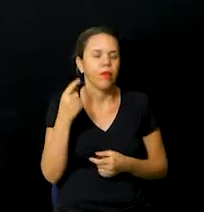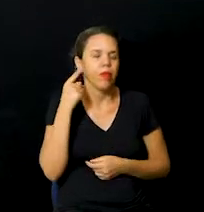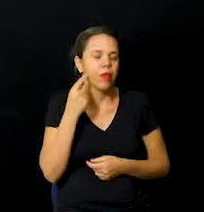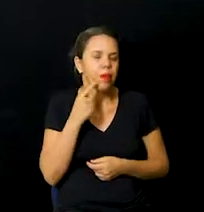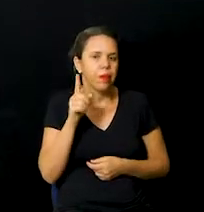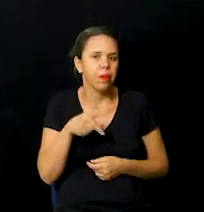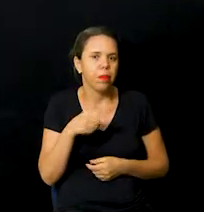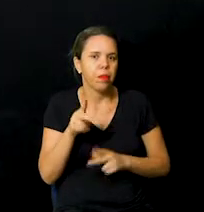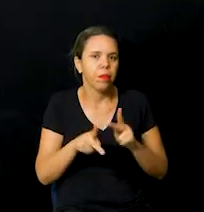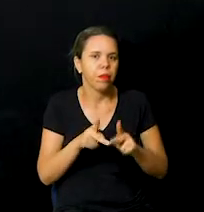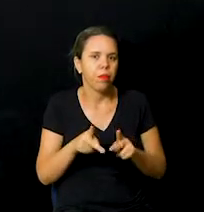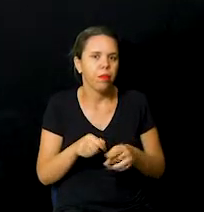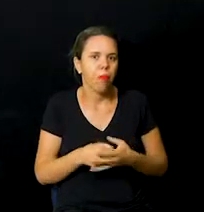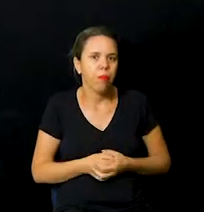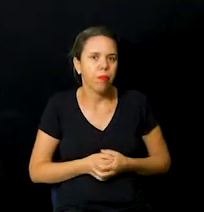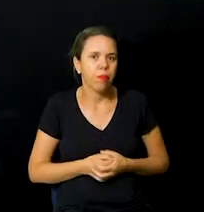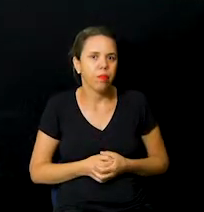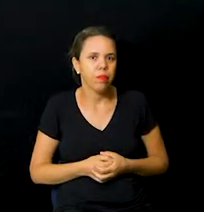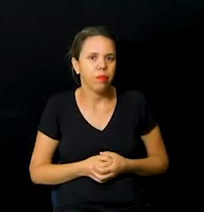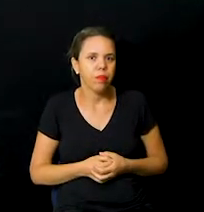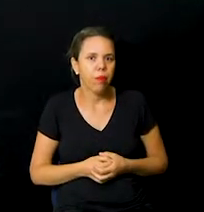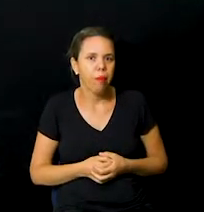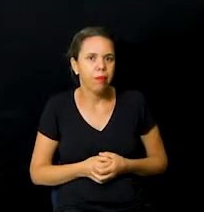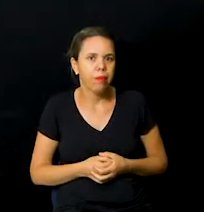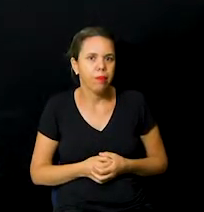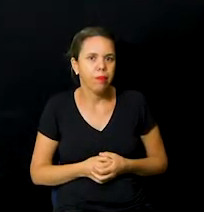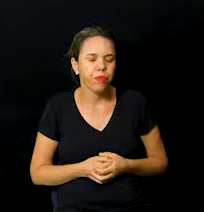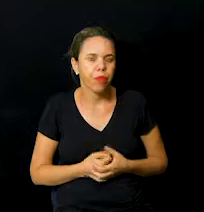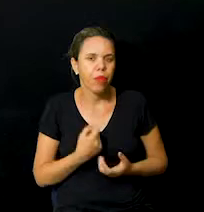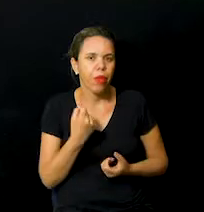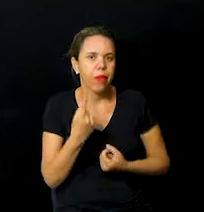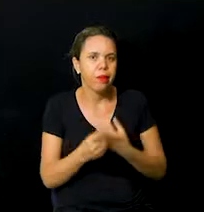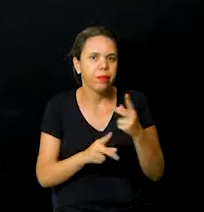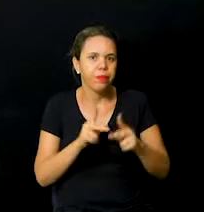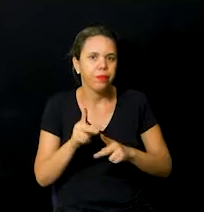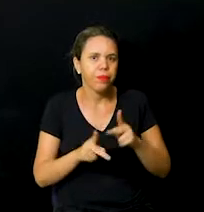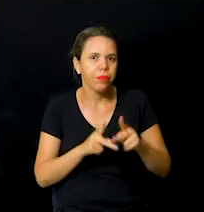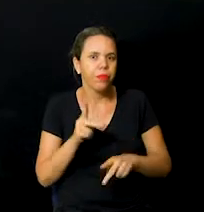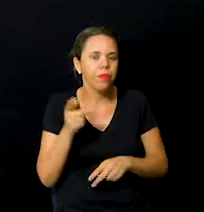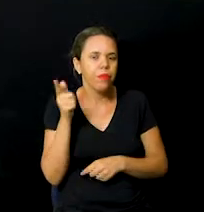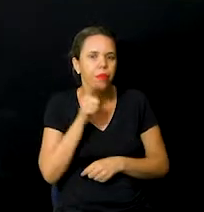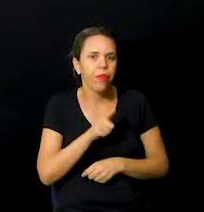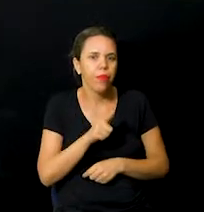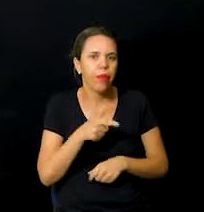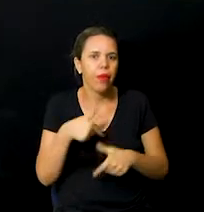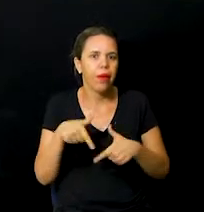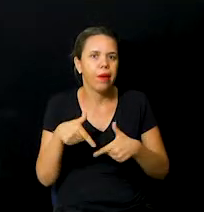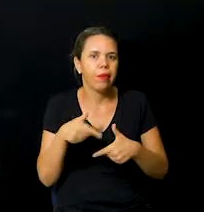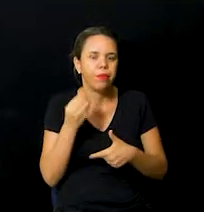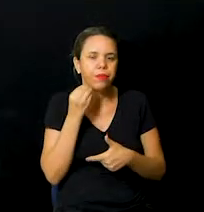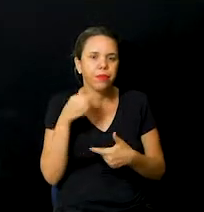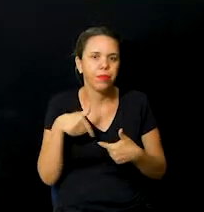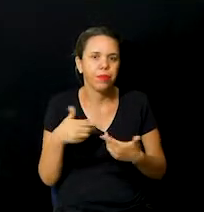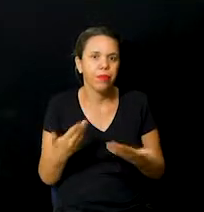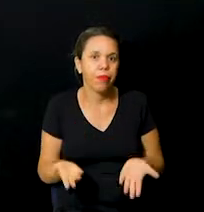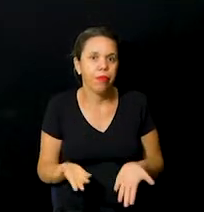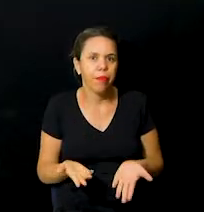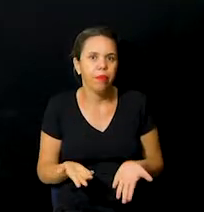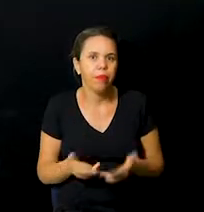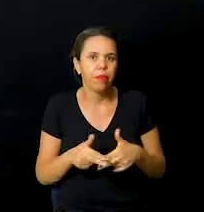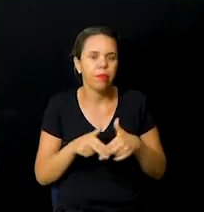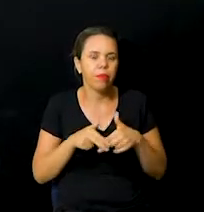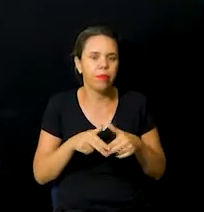tem aqui pessoas, inclusive, poucos dessas pessoas conseguem um trabalho no